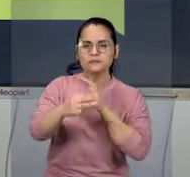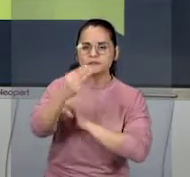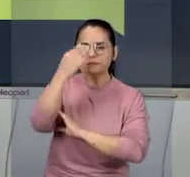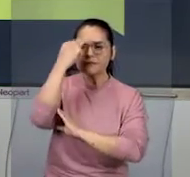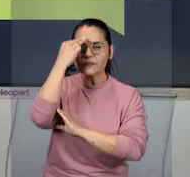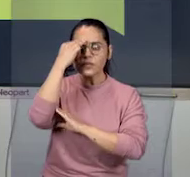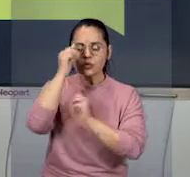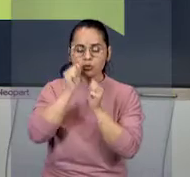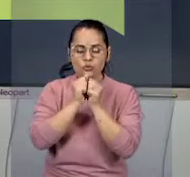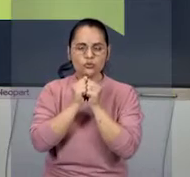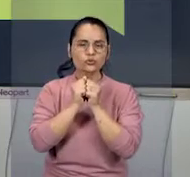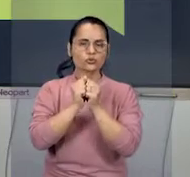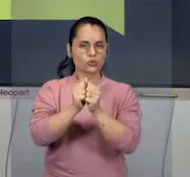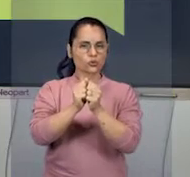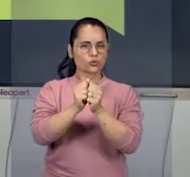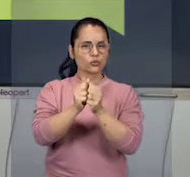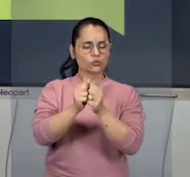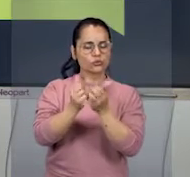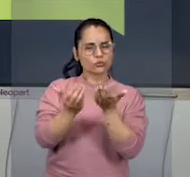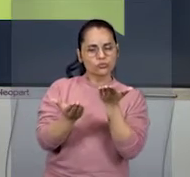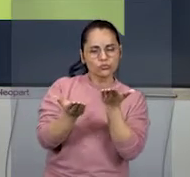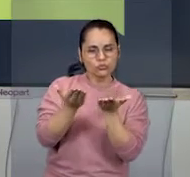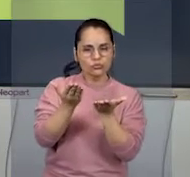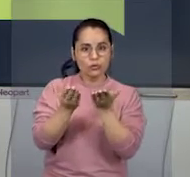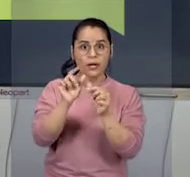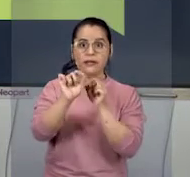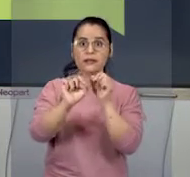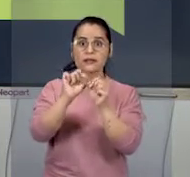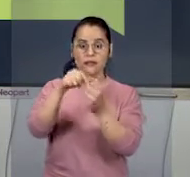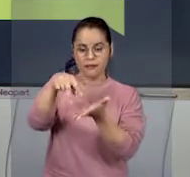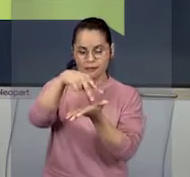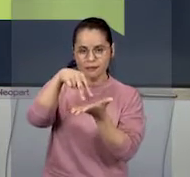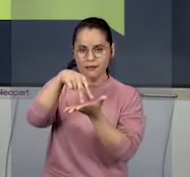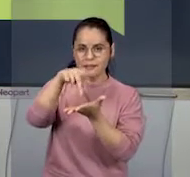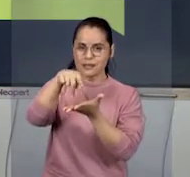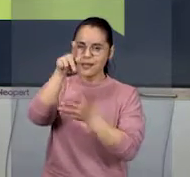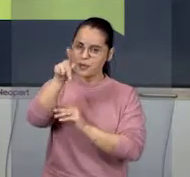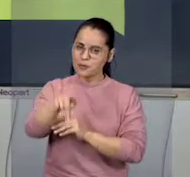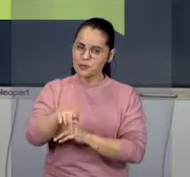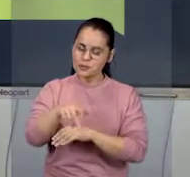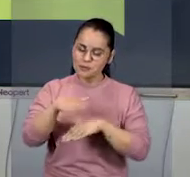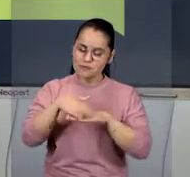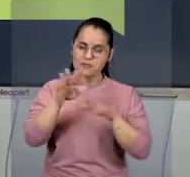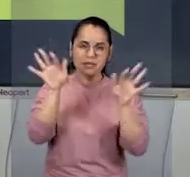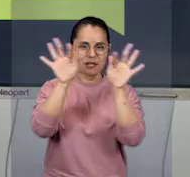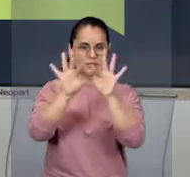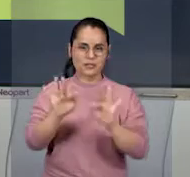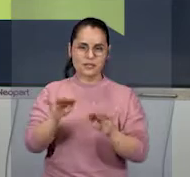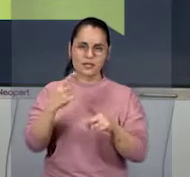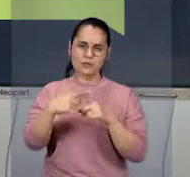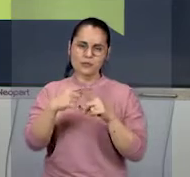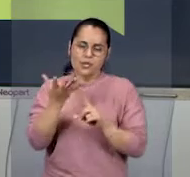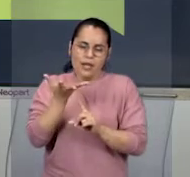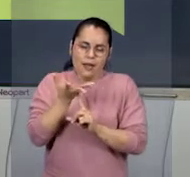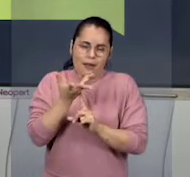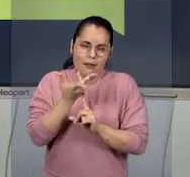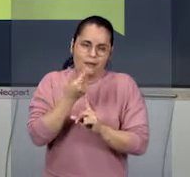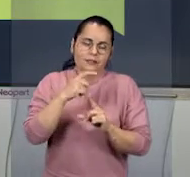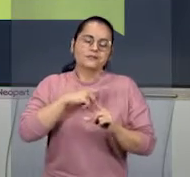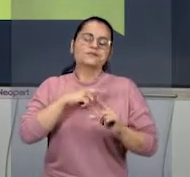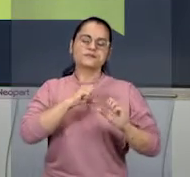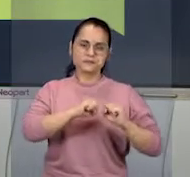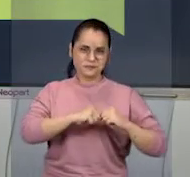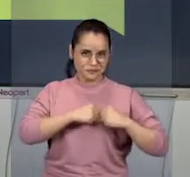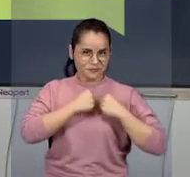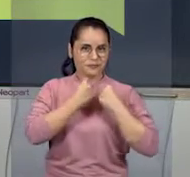em sintonia. E quem dança é uma pessoa mais feliz, porque a arte tem esse poder